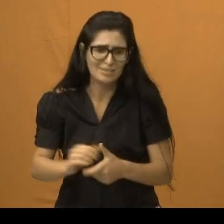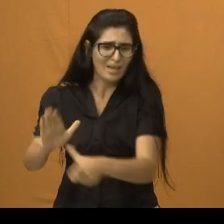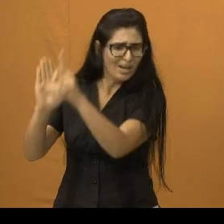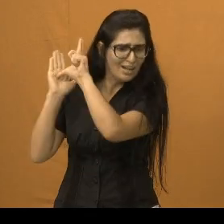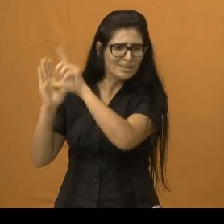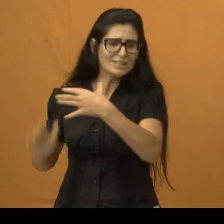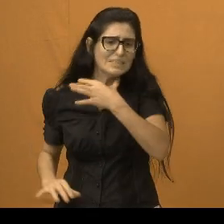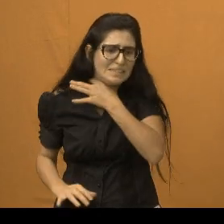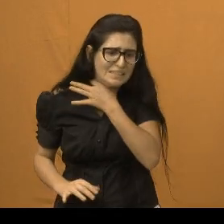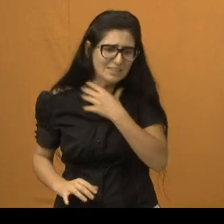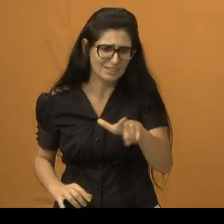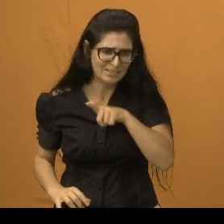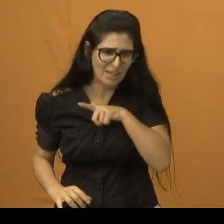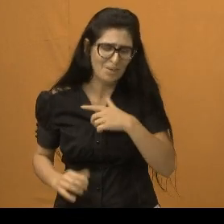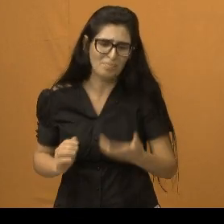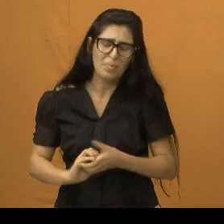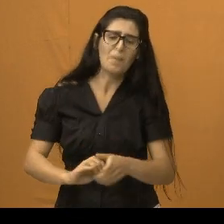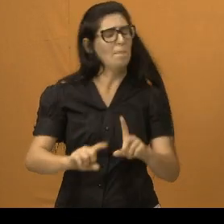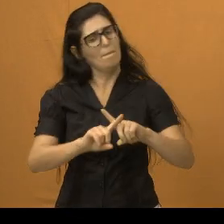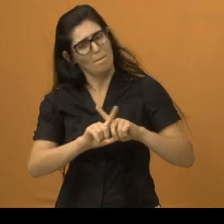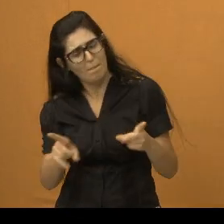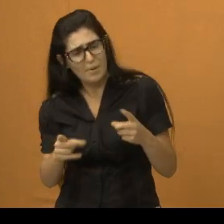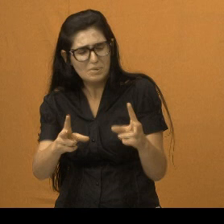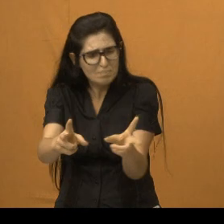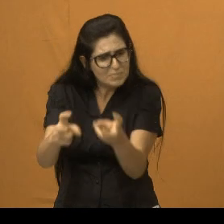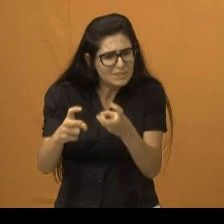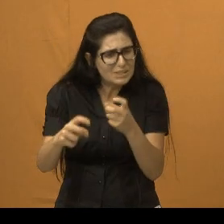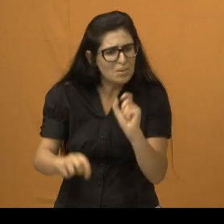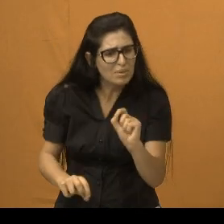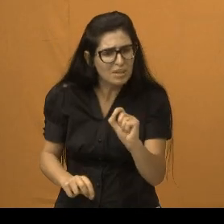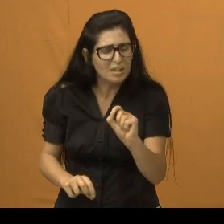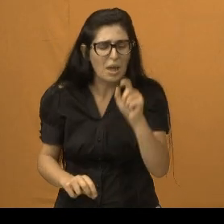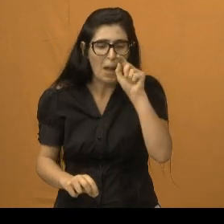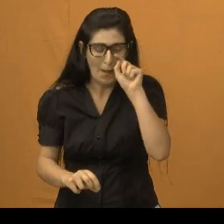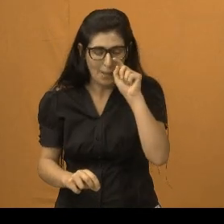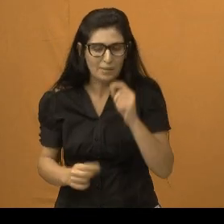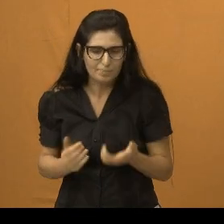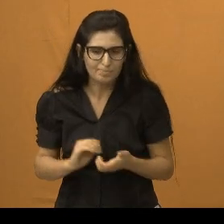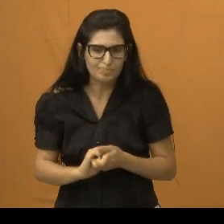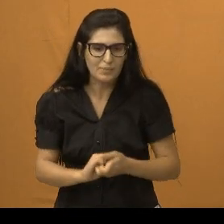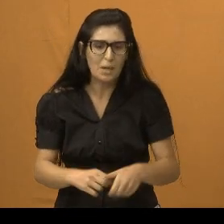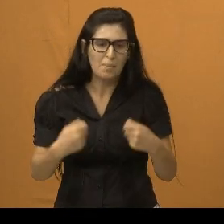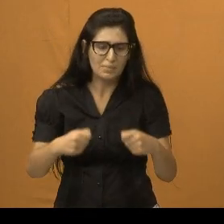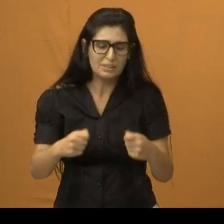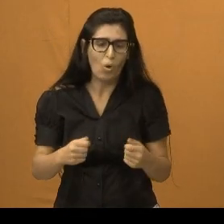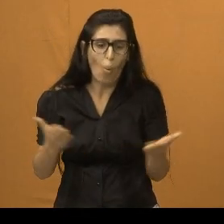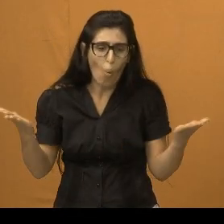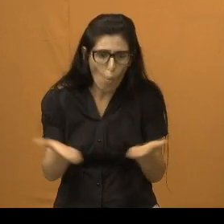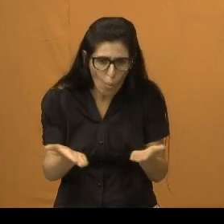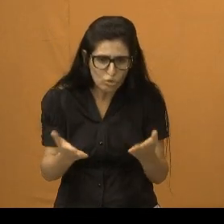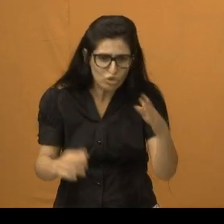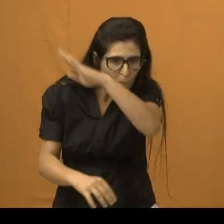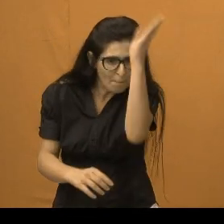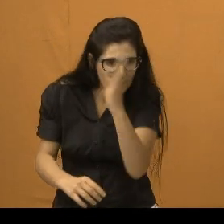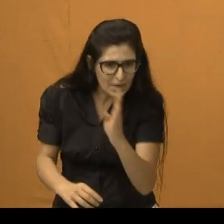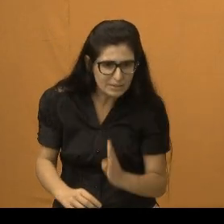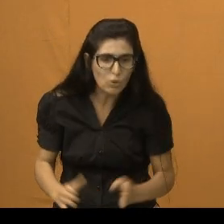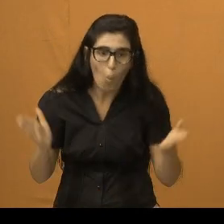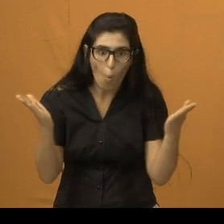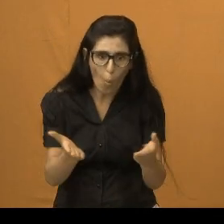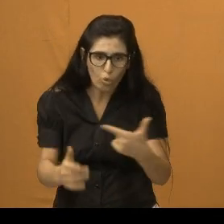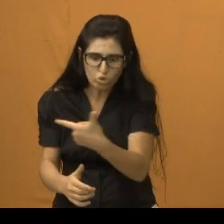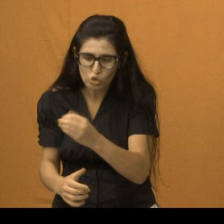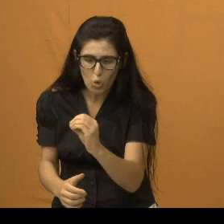meu ponto de gestor financeiro, não vejo tão interessante, porque o serviço é o momento de alavancar a economia hoje do Brasil. Então, por